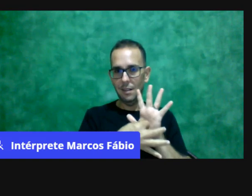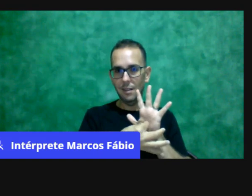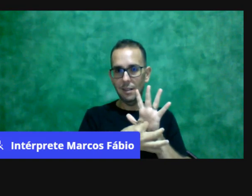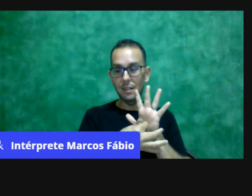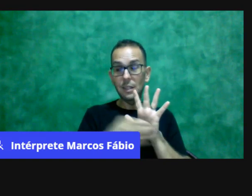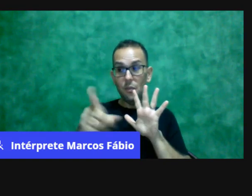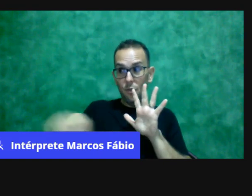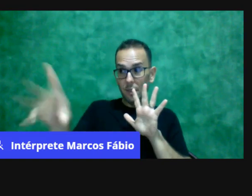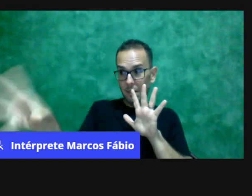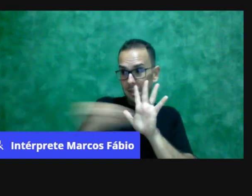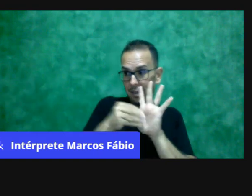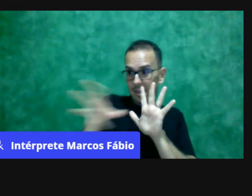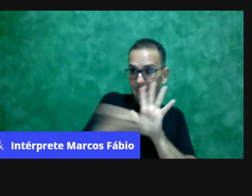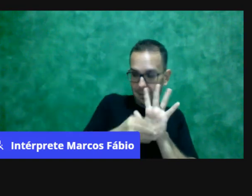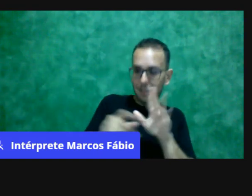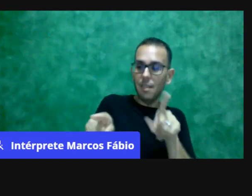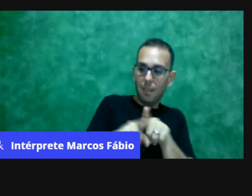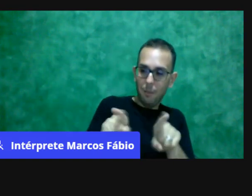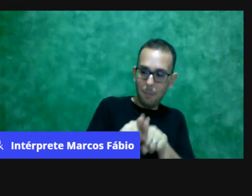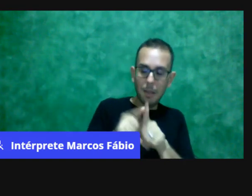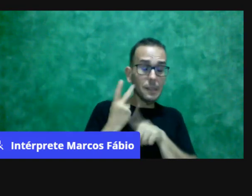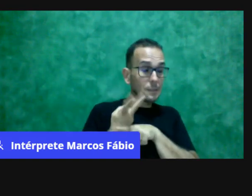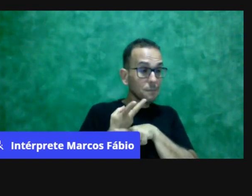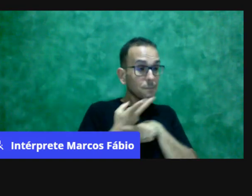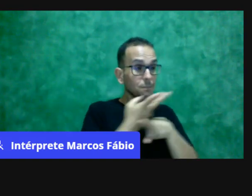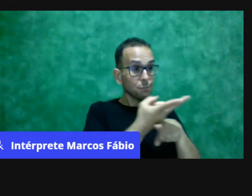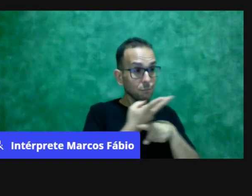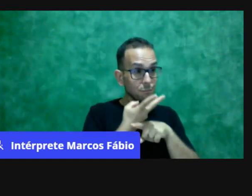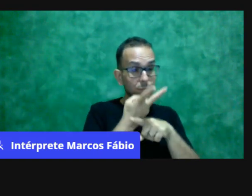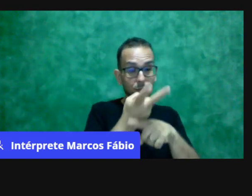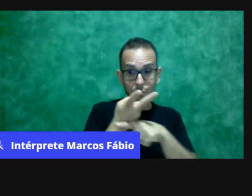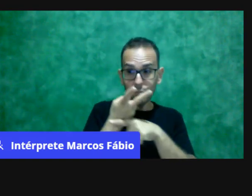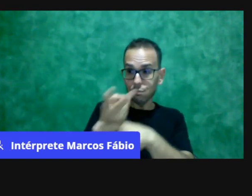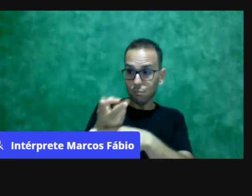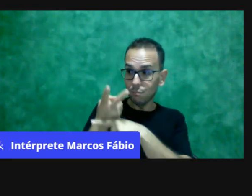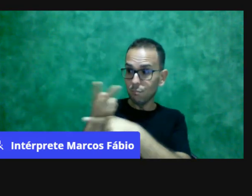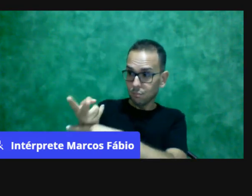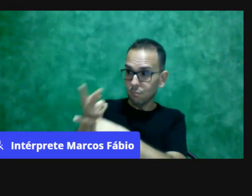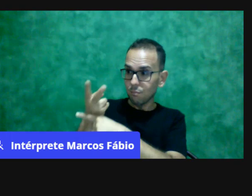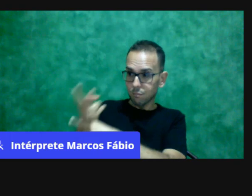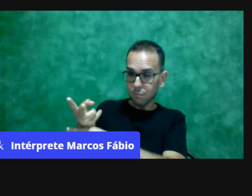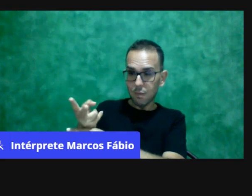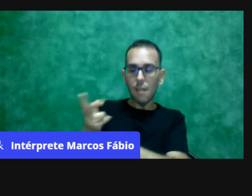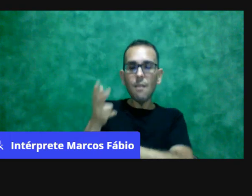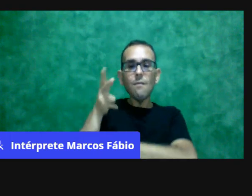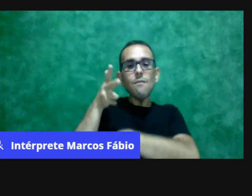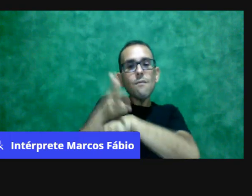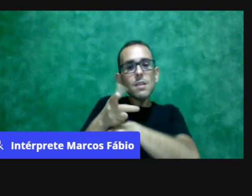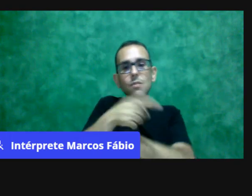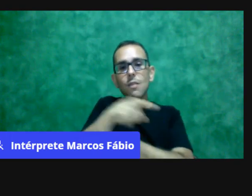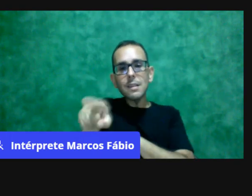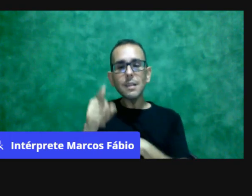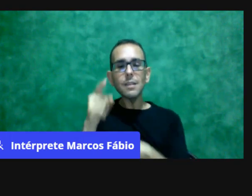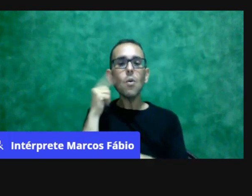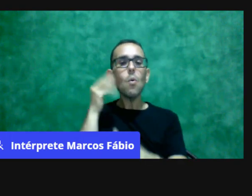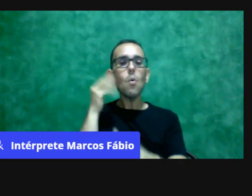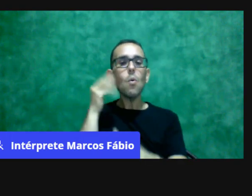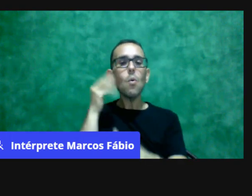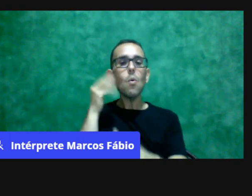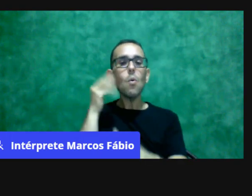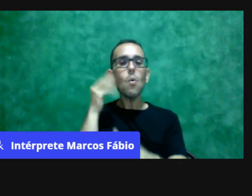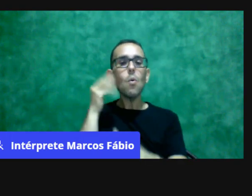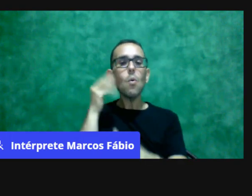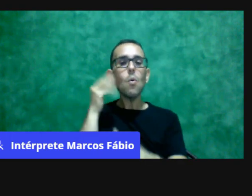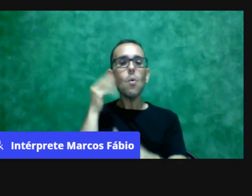vocês mesmos, né? Nós buscamos vídeos produzidos por vocês, nós entramos em contato com algumas professores